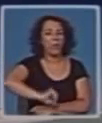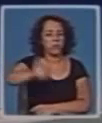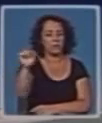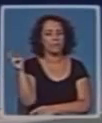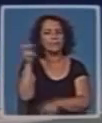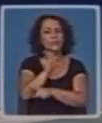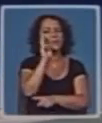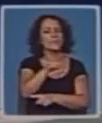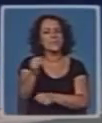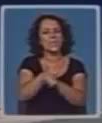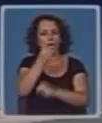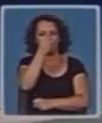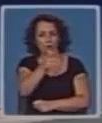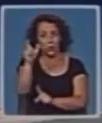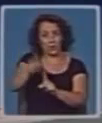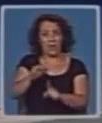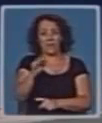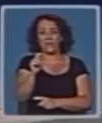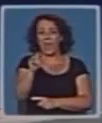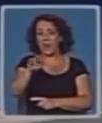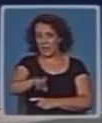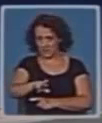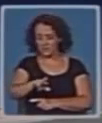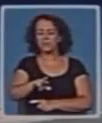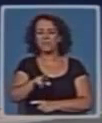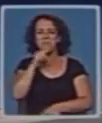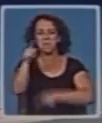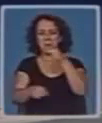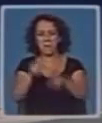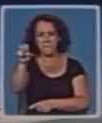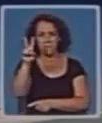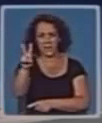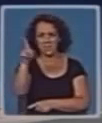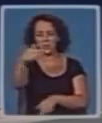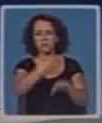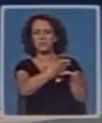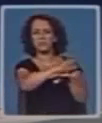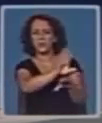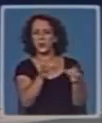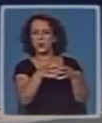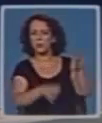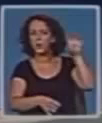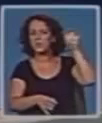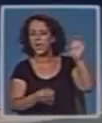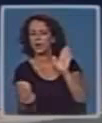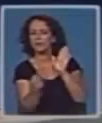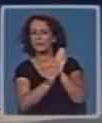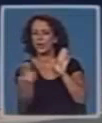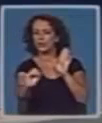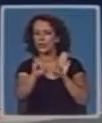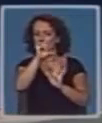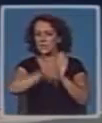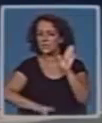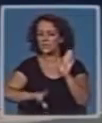Flores, Félix Rodrigues acusou ainda o PSD de ter excluído as ilhas do Grupo Ocidental das listas de candidatos